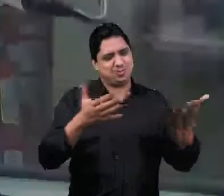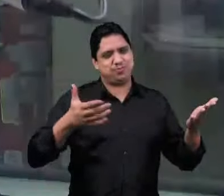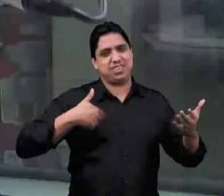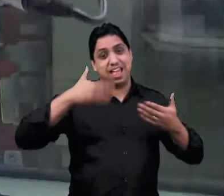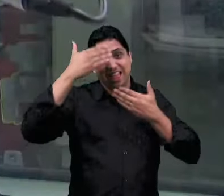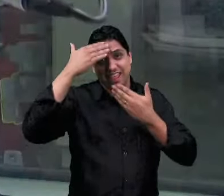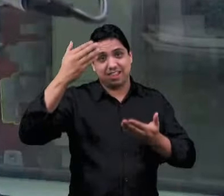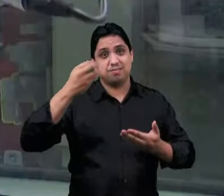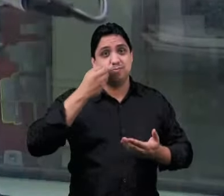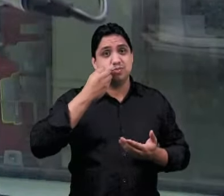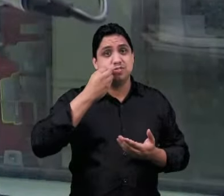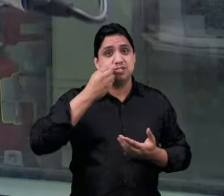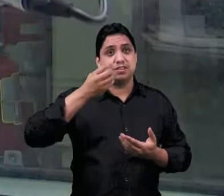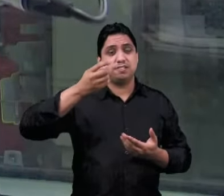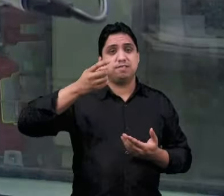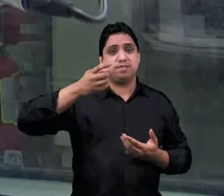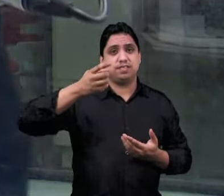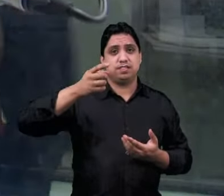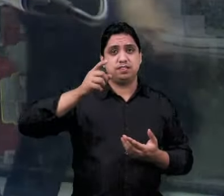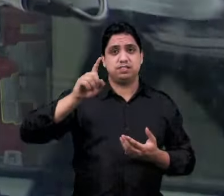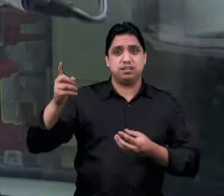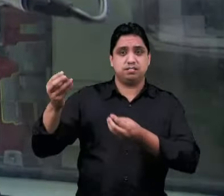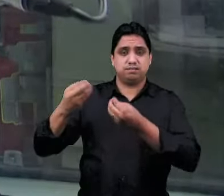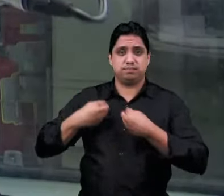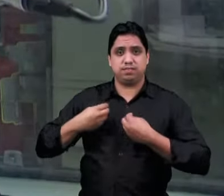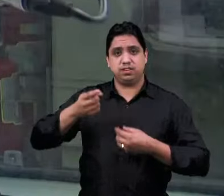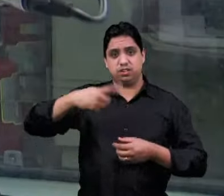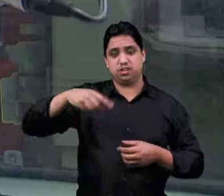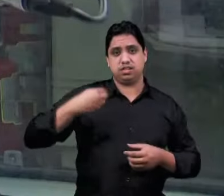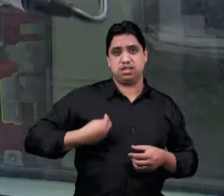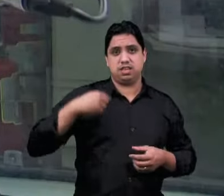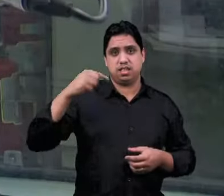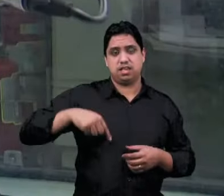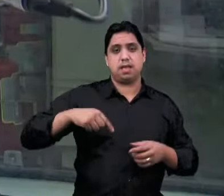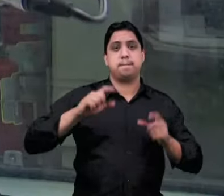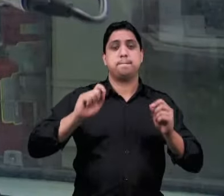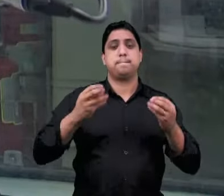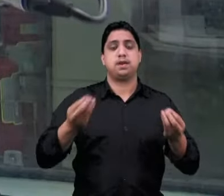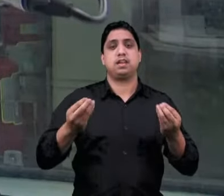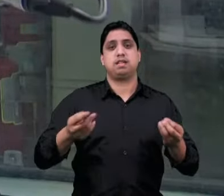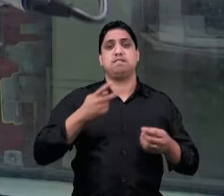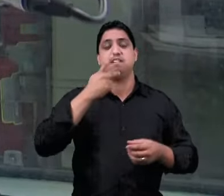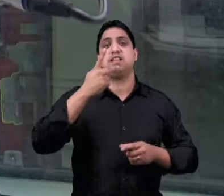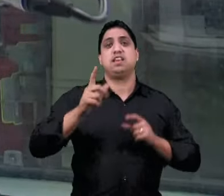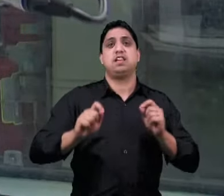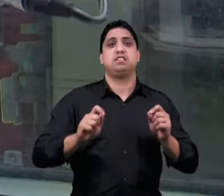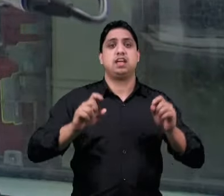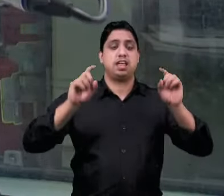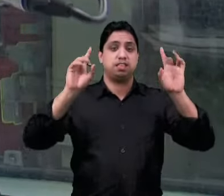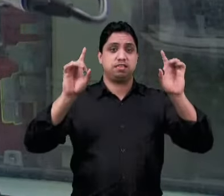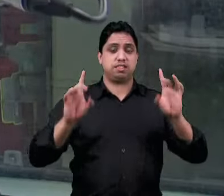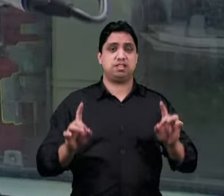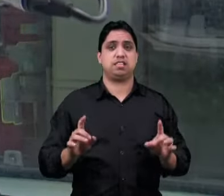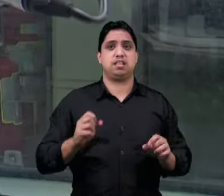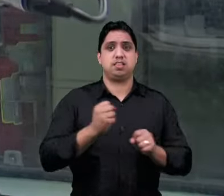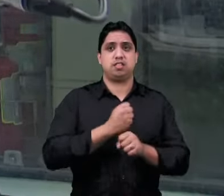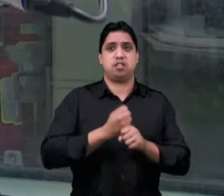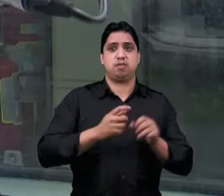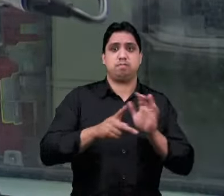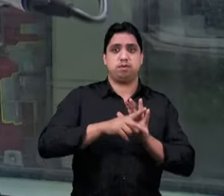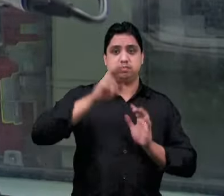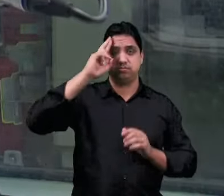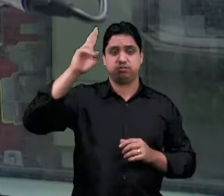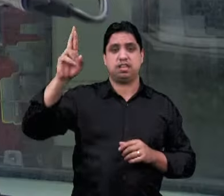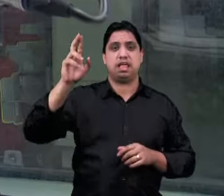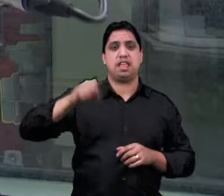a oportunidade que você me concede. Imagina. De estarmos aqui para falarmos a respeito, especialmente da obra do Senhor,